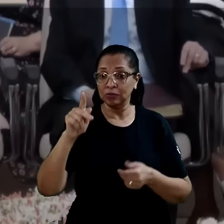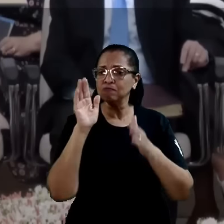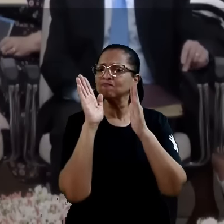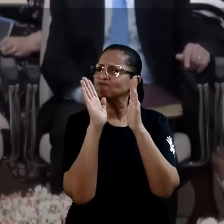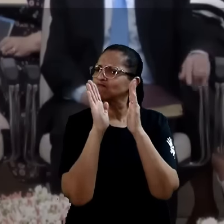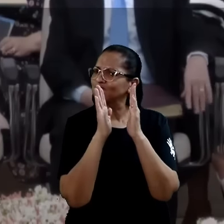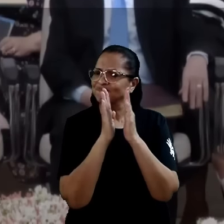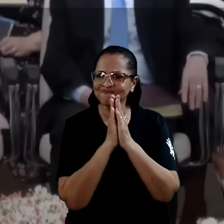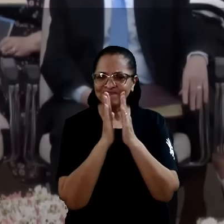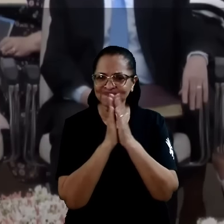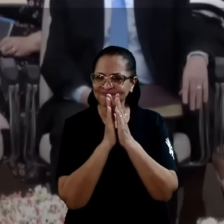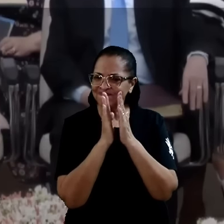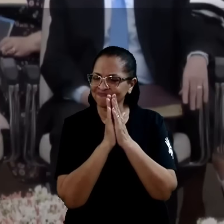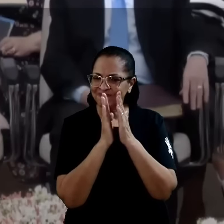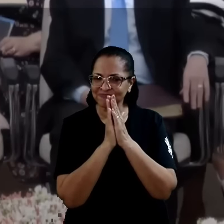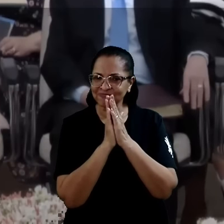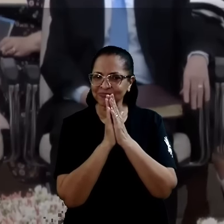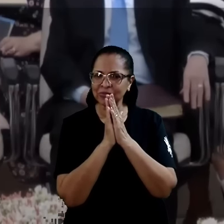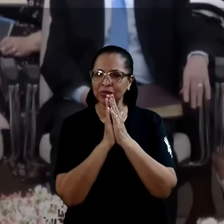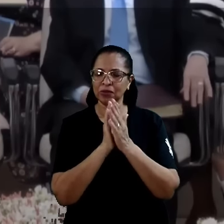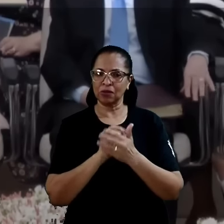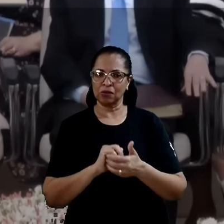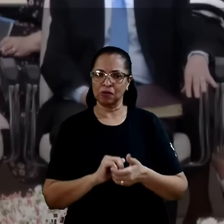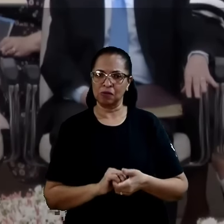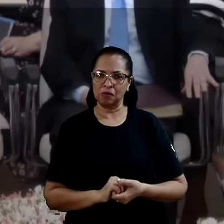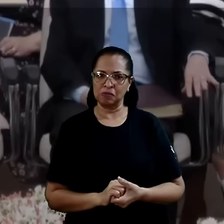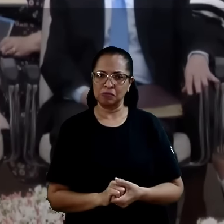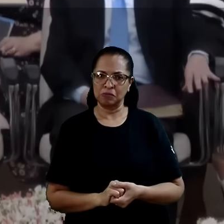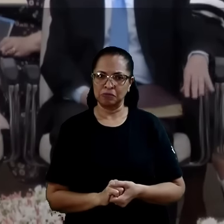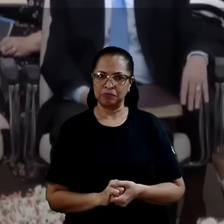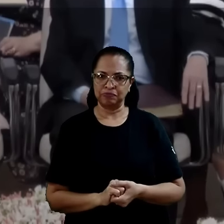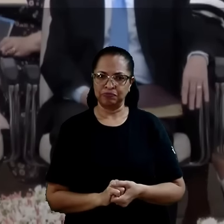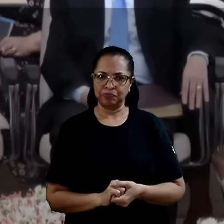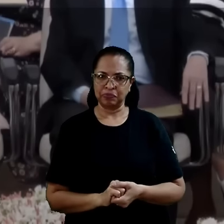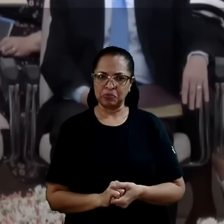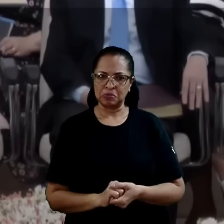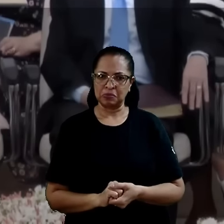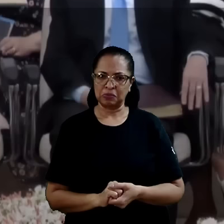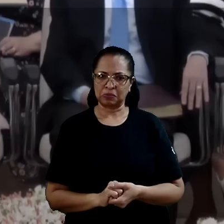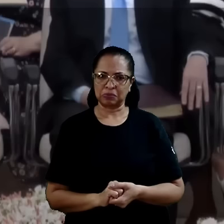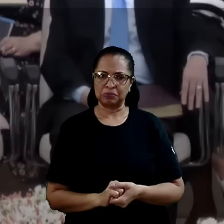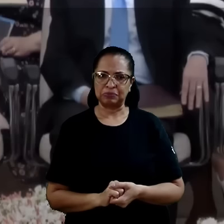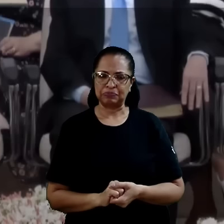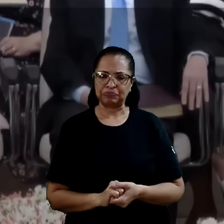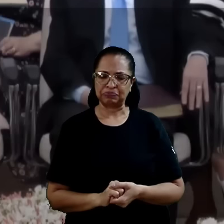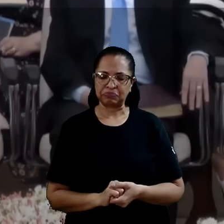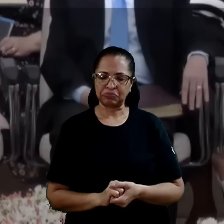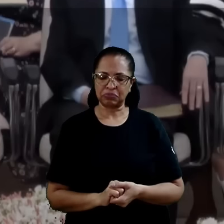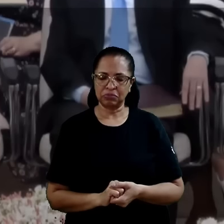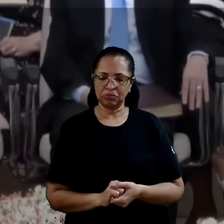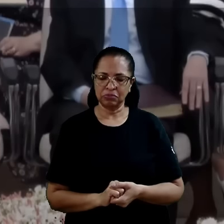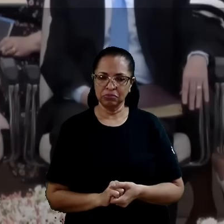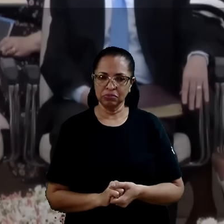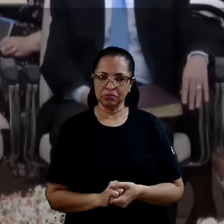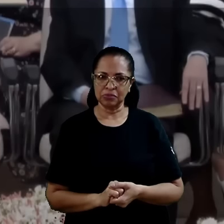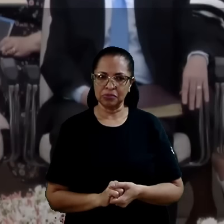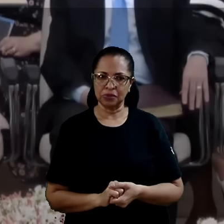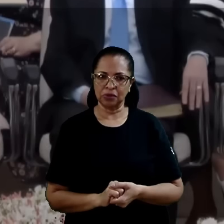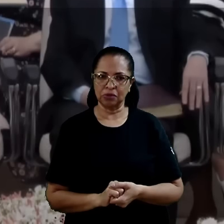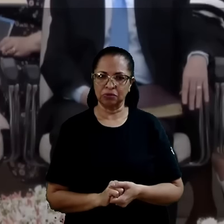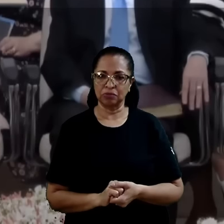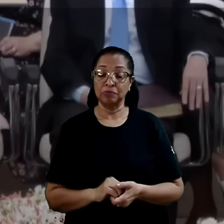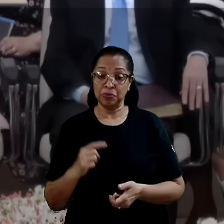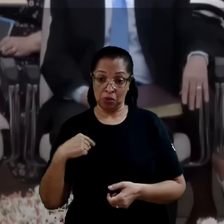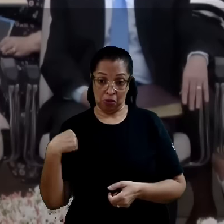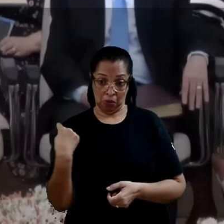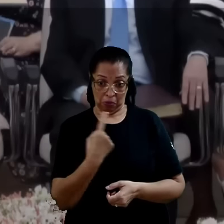Aleluia nós precisamos manter este ambiente para os que vem chegando depois